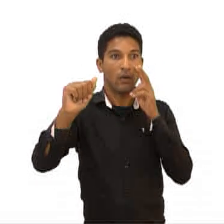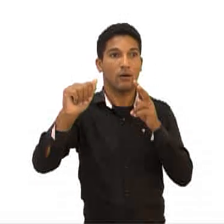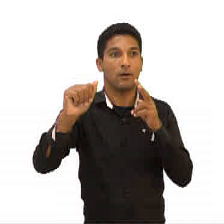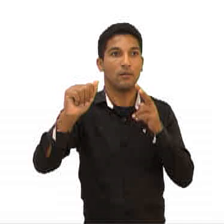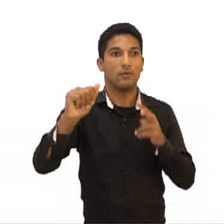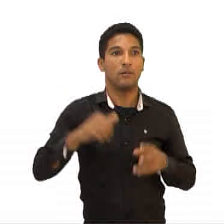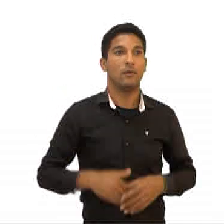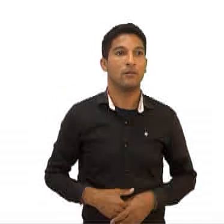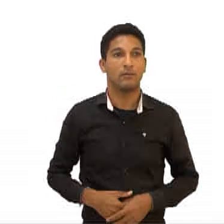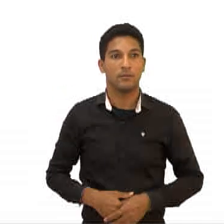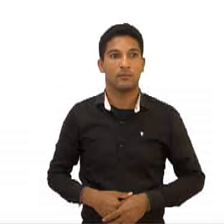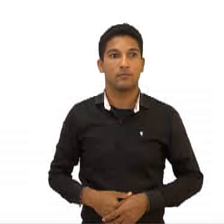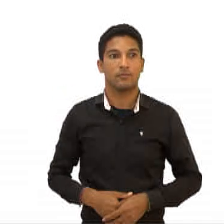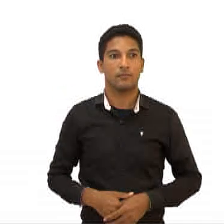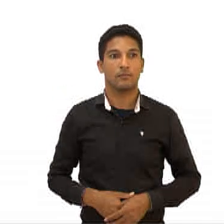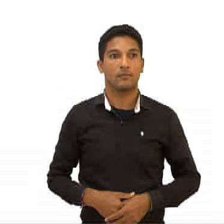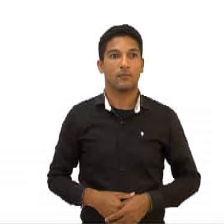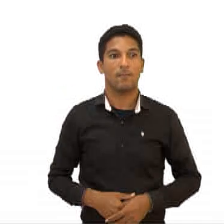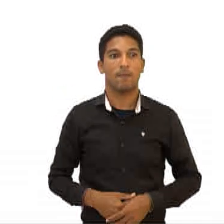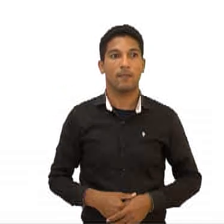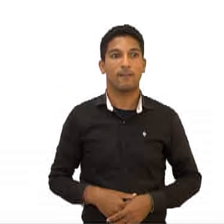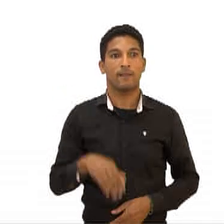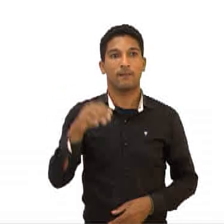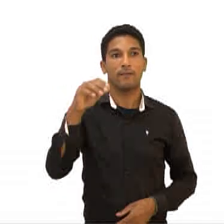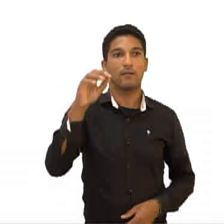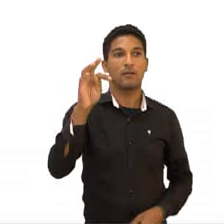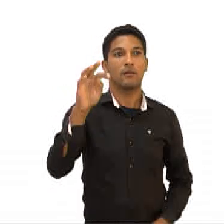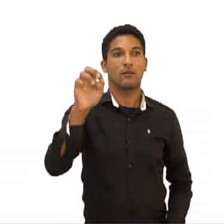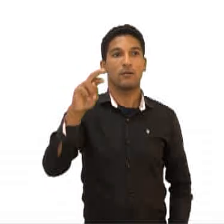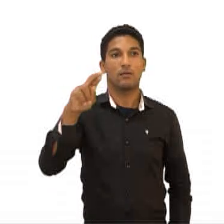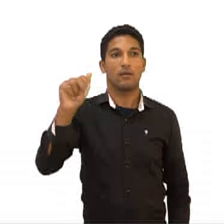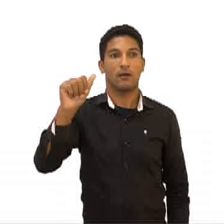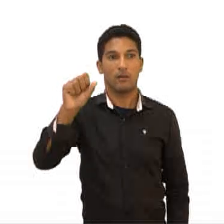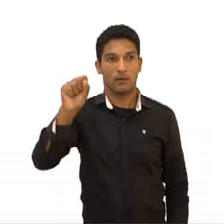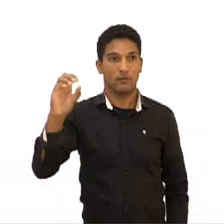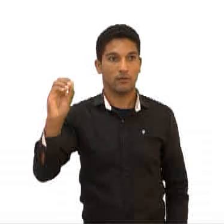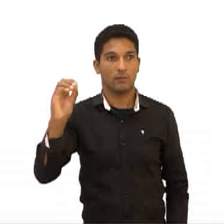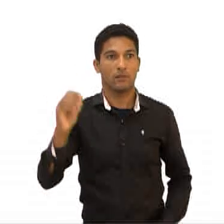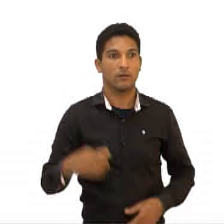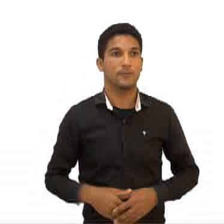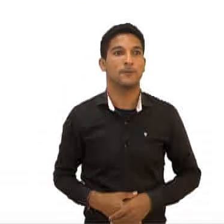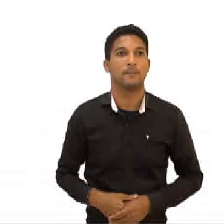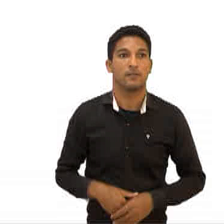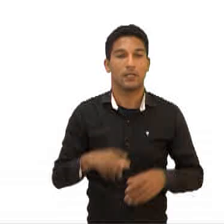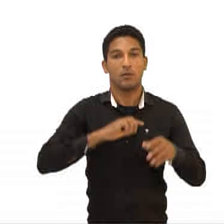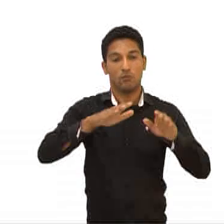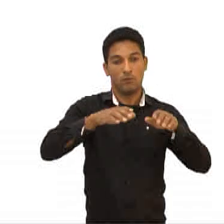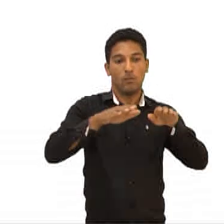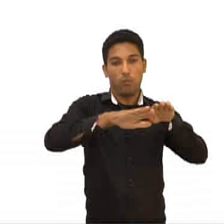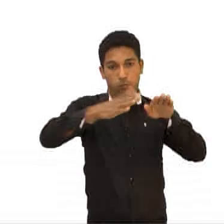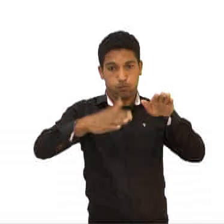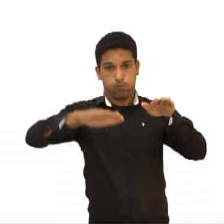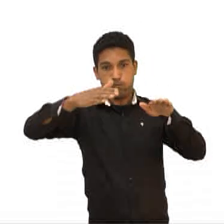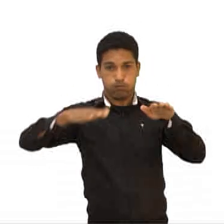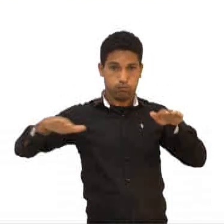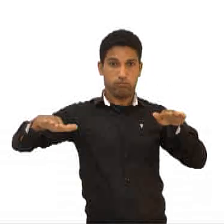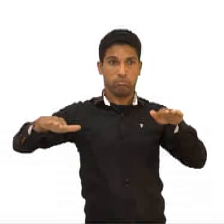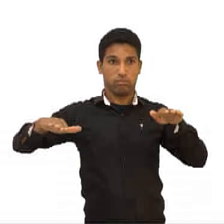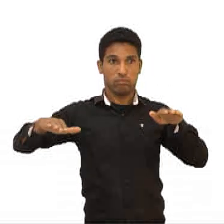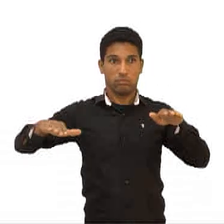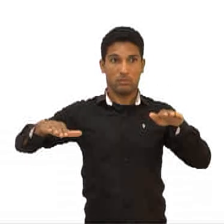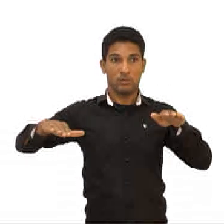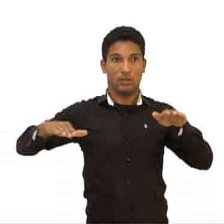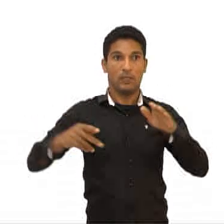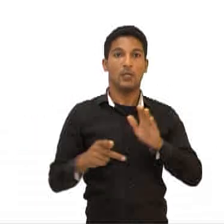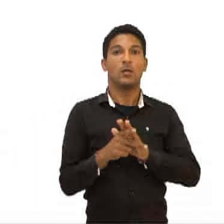né, para driblar ali a questão do relevo, muito movimentado, não são áreas planas, que seriam as mais